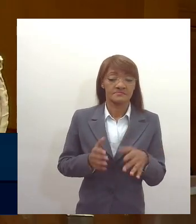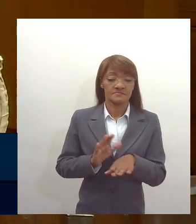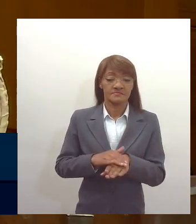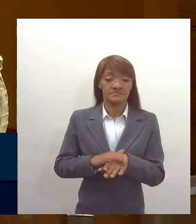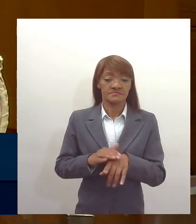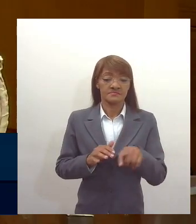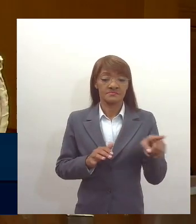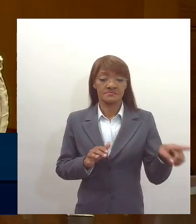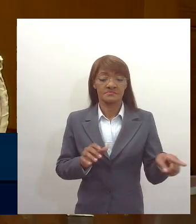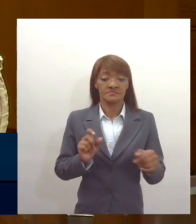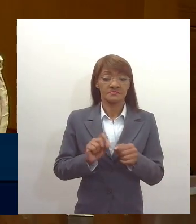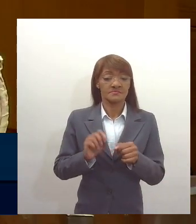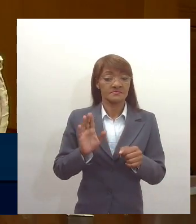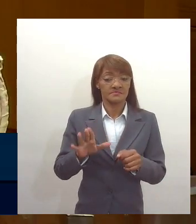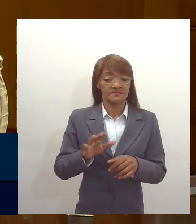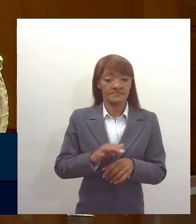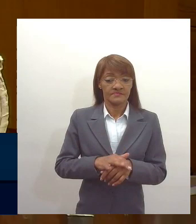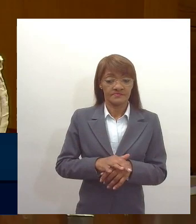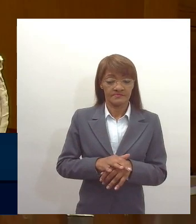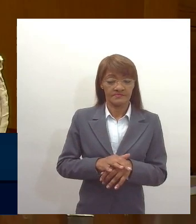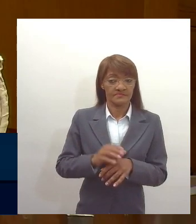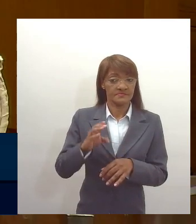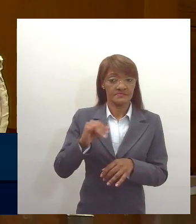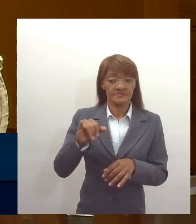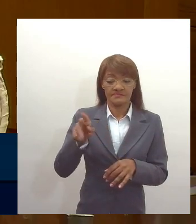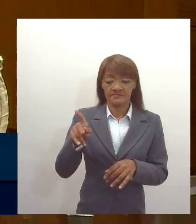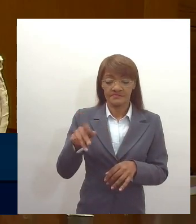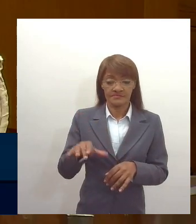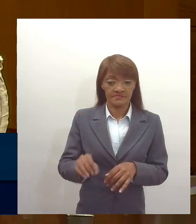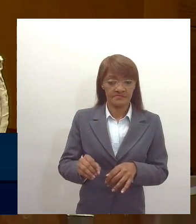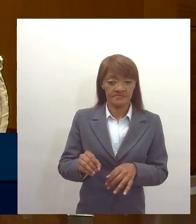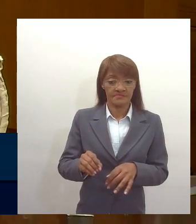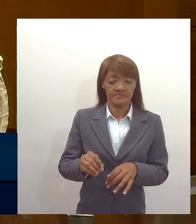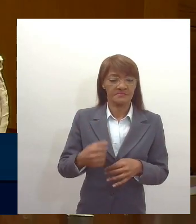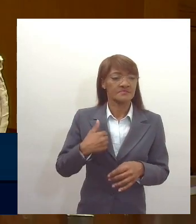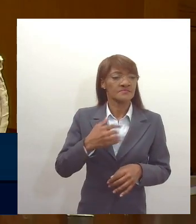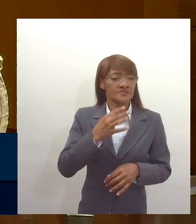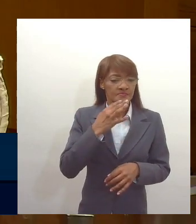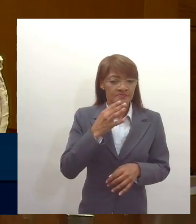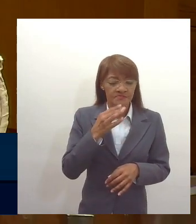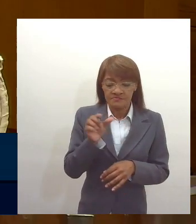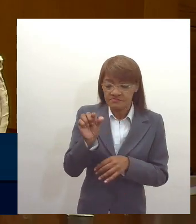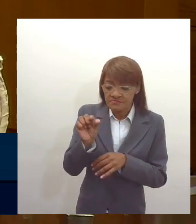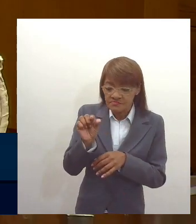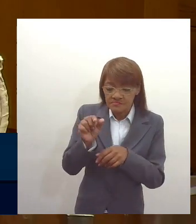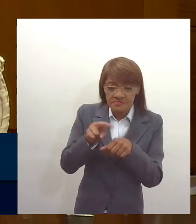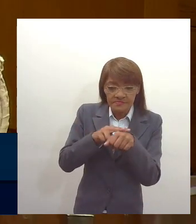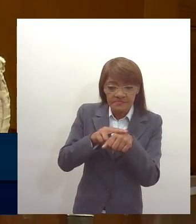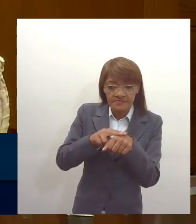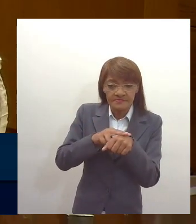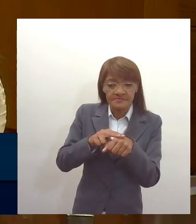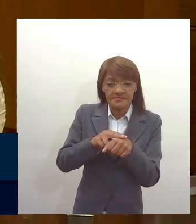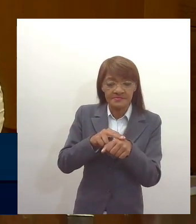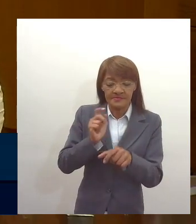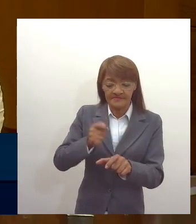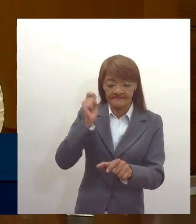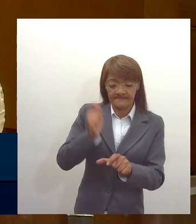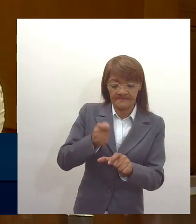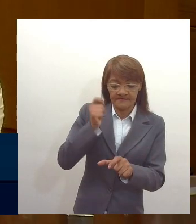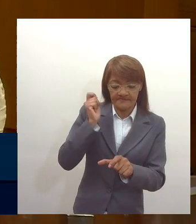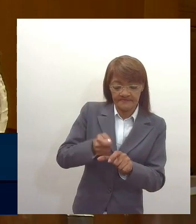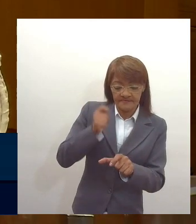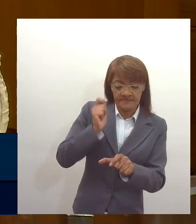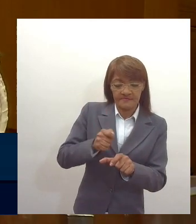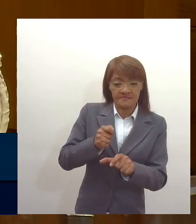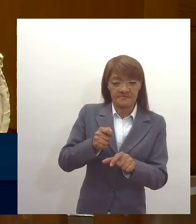de oricuri, né? Eu conheço a de curi lá, eu quebrava muito a de curi, mas... E que eles fazem um